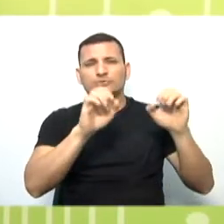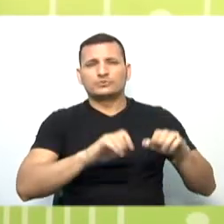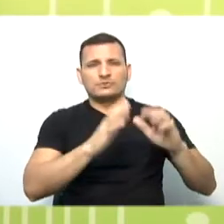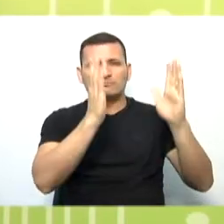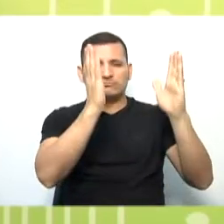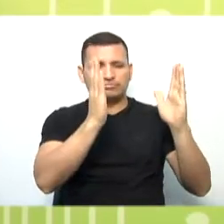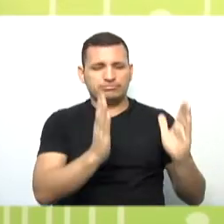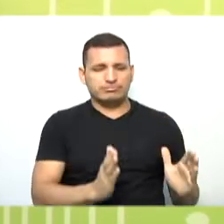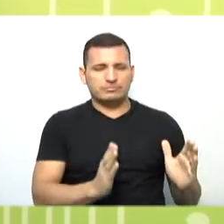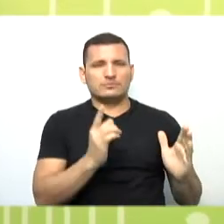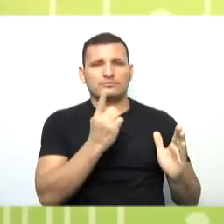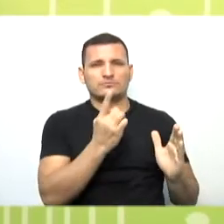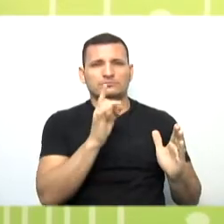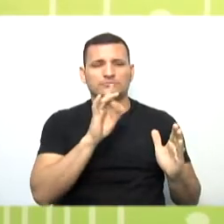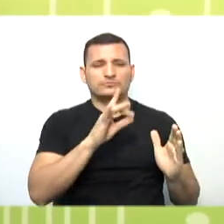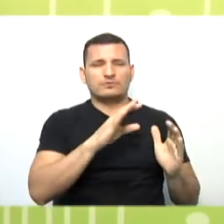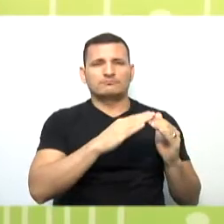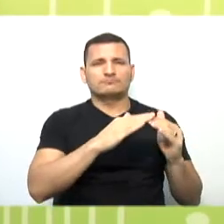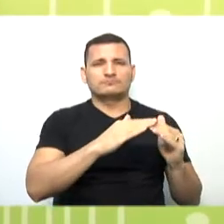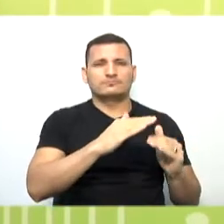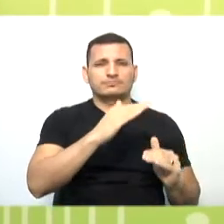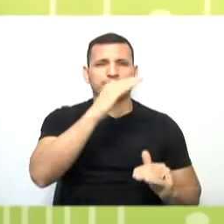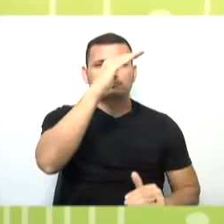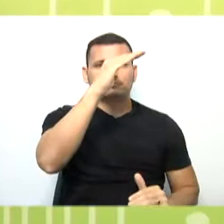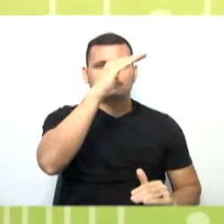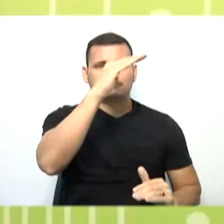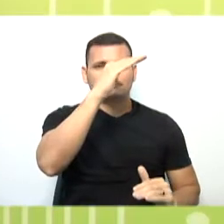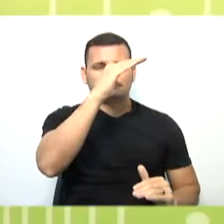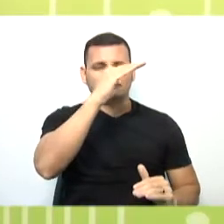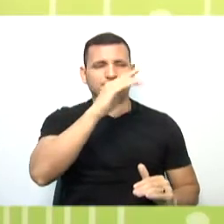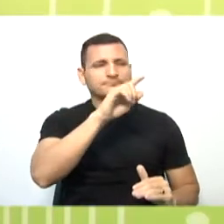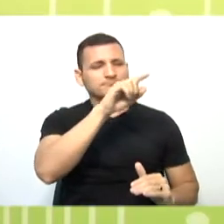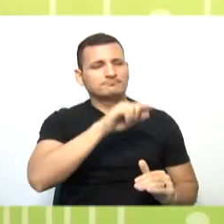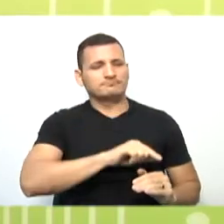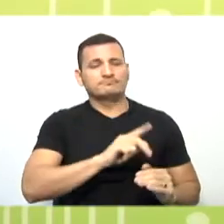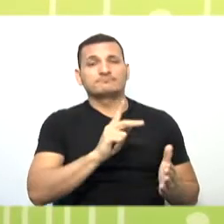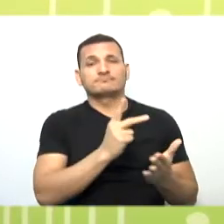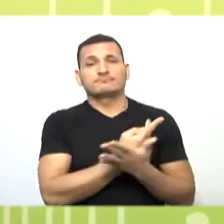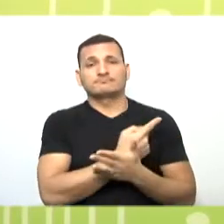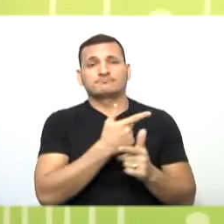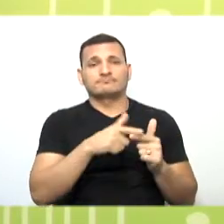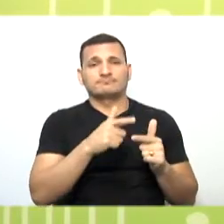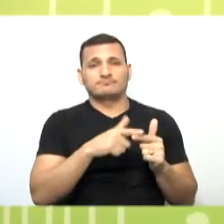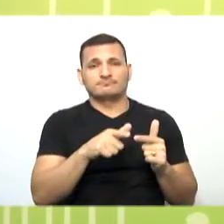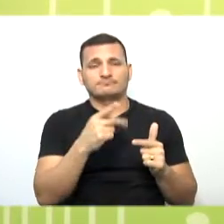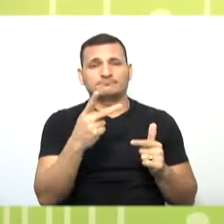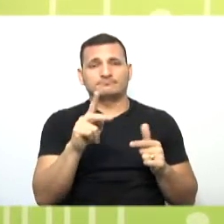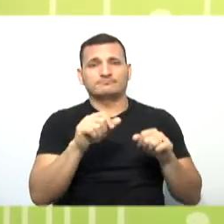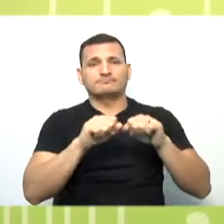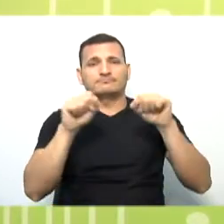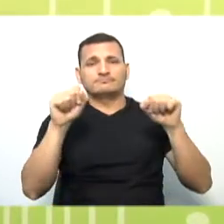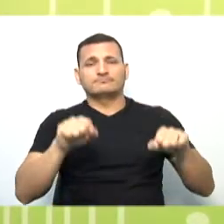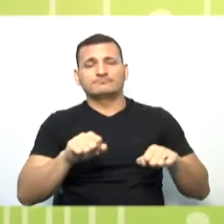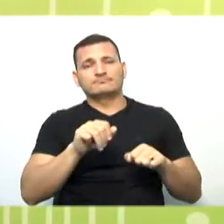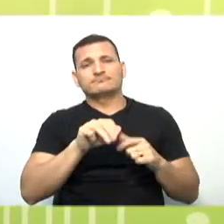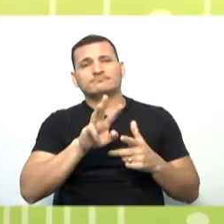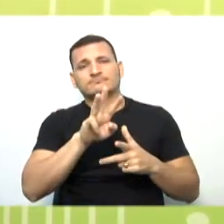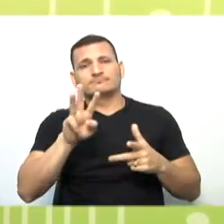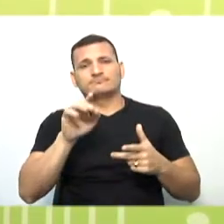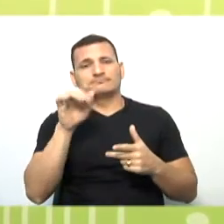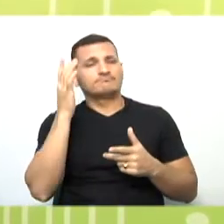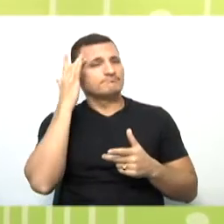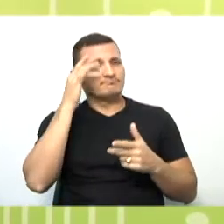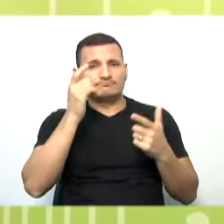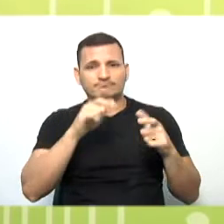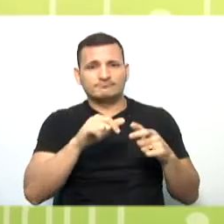só, um programão gigante, aí deu bug no seu sistema, na sua página. Você não sabe onde é que